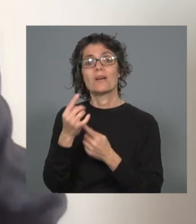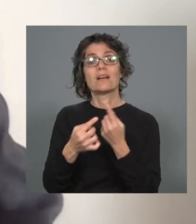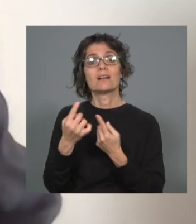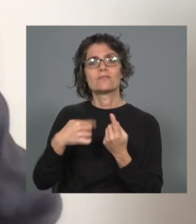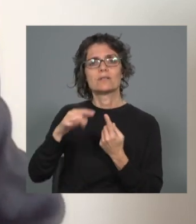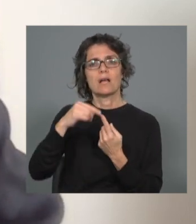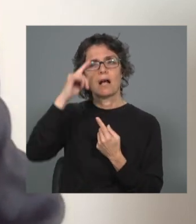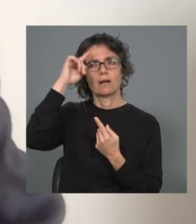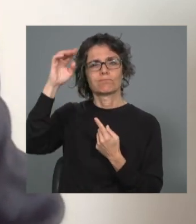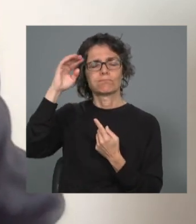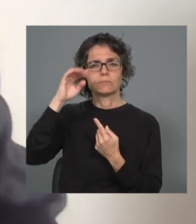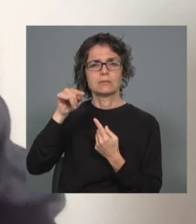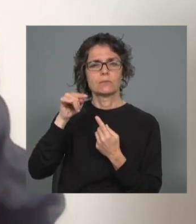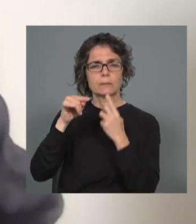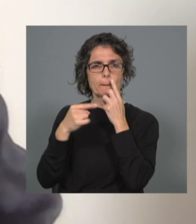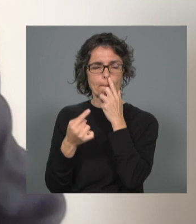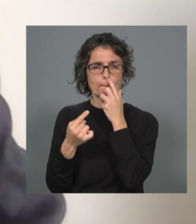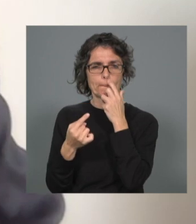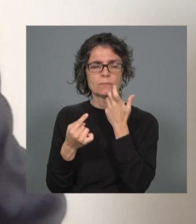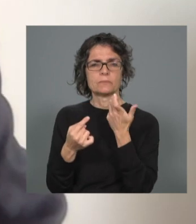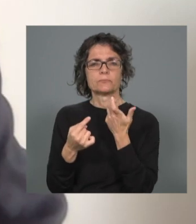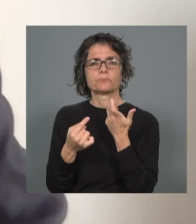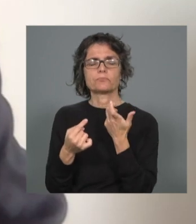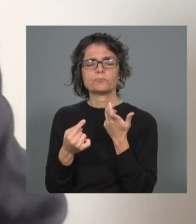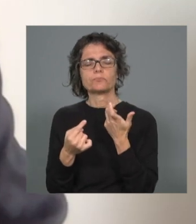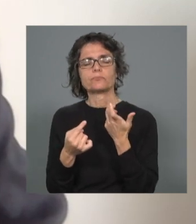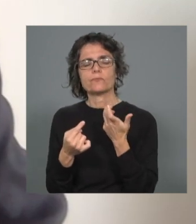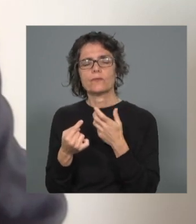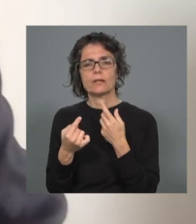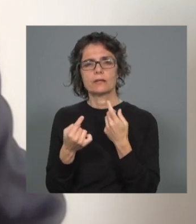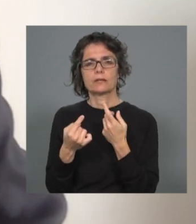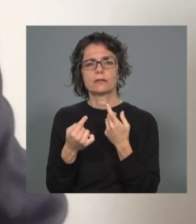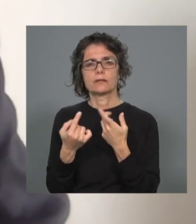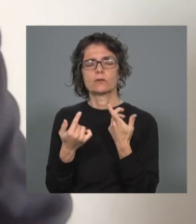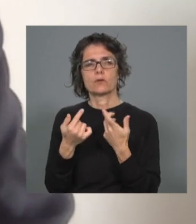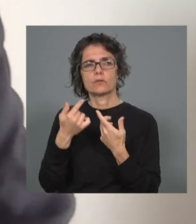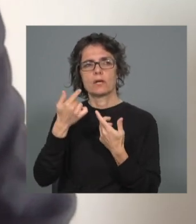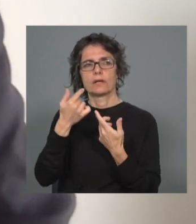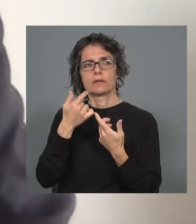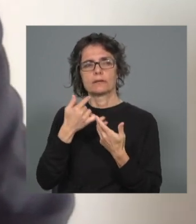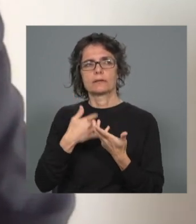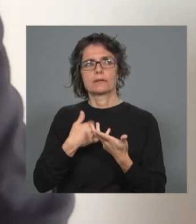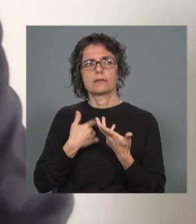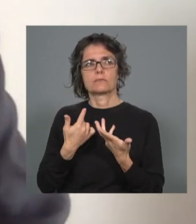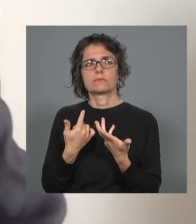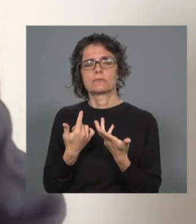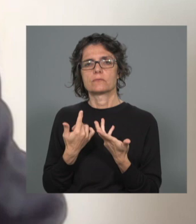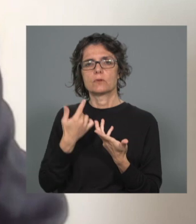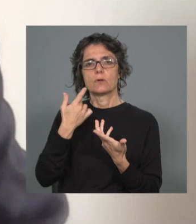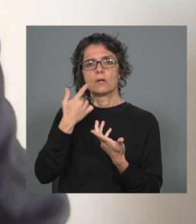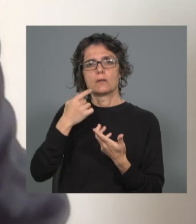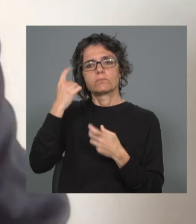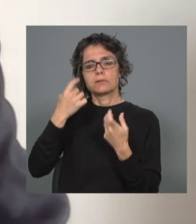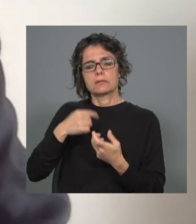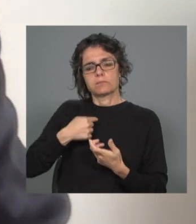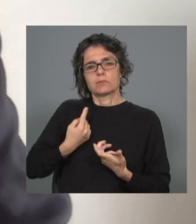ficado entrincheiradas na sua redoma e em vez de pensar no bem de todos, e este é um problema que vemos